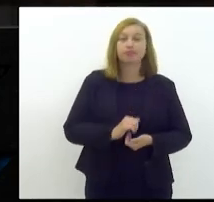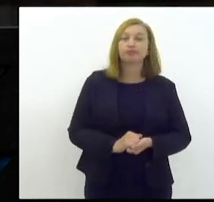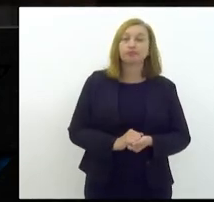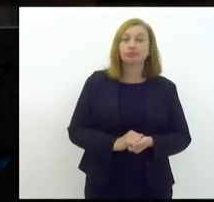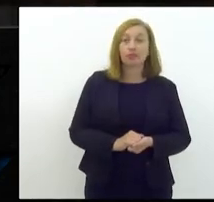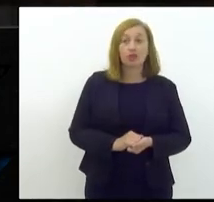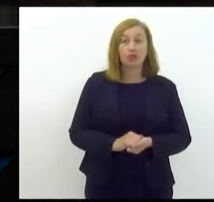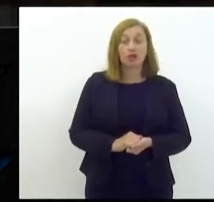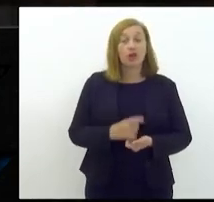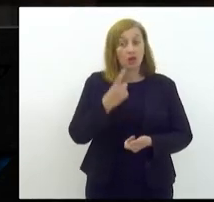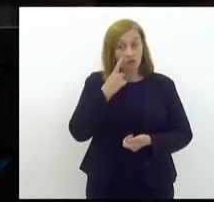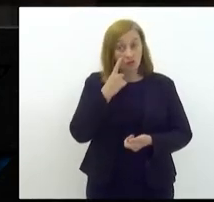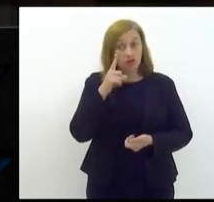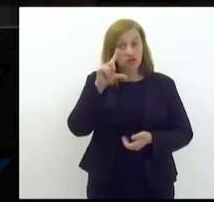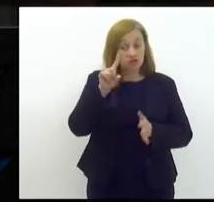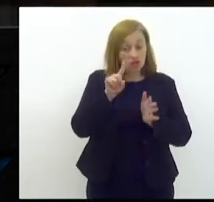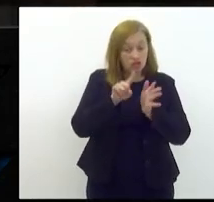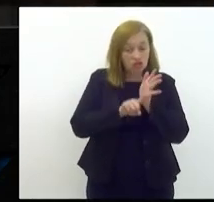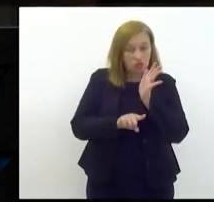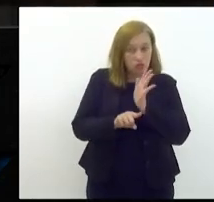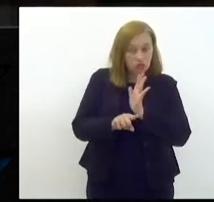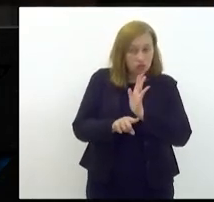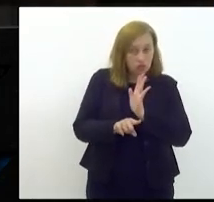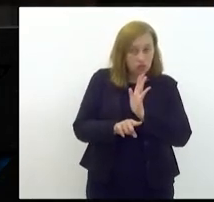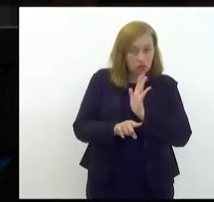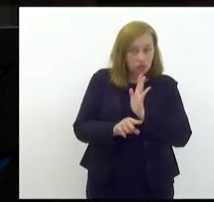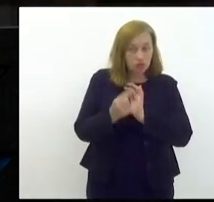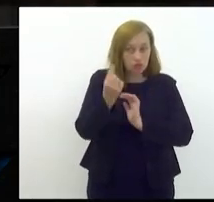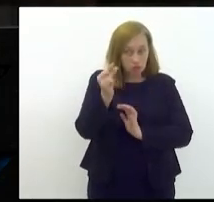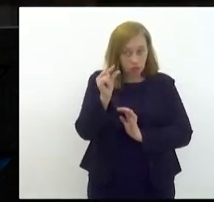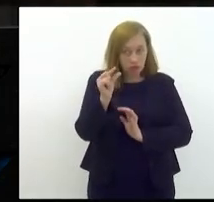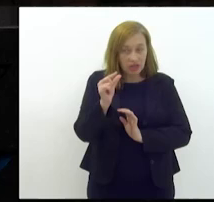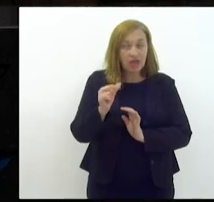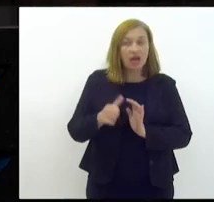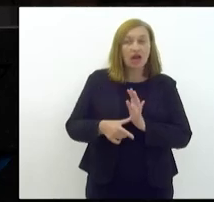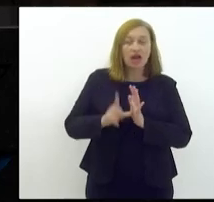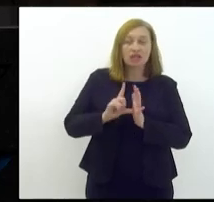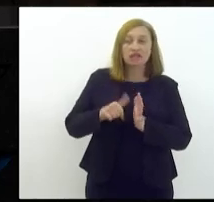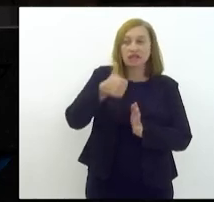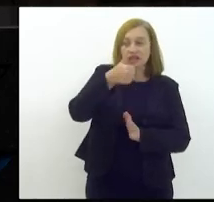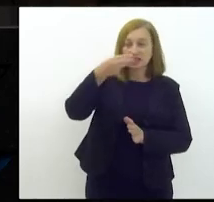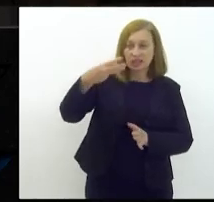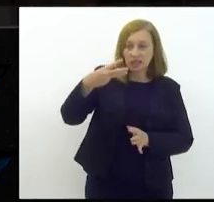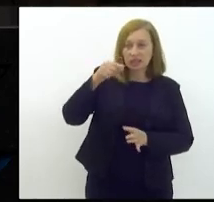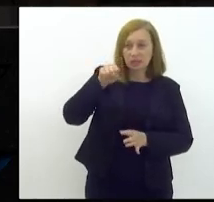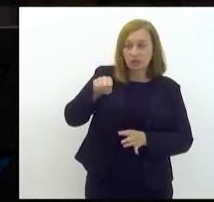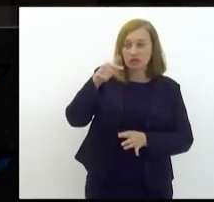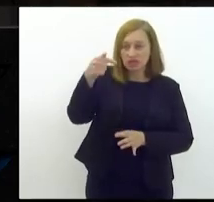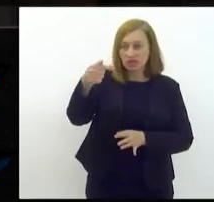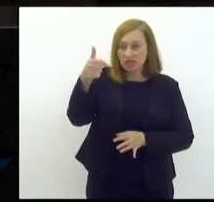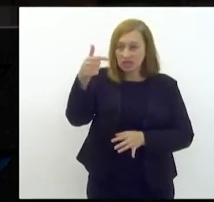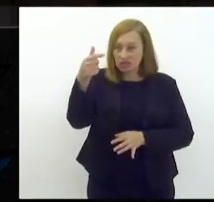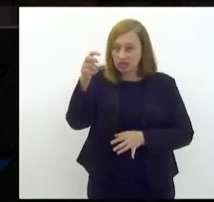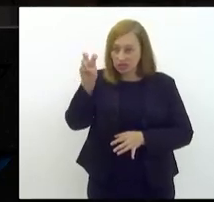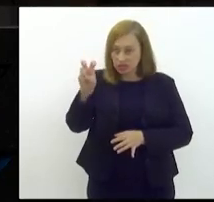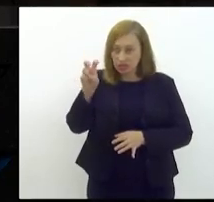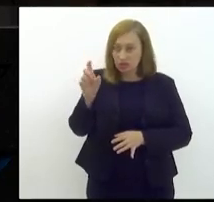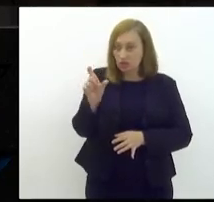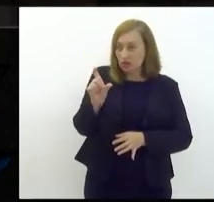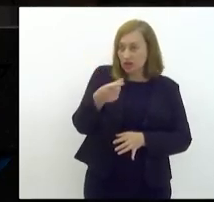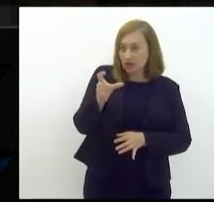E olha que já caiu meio ponto percentual era 13.75 os cartões de